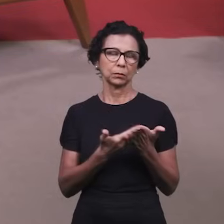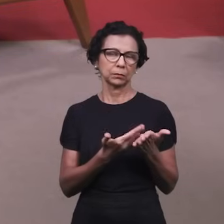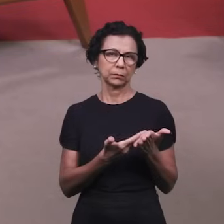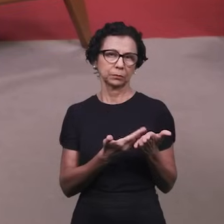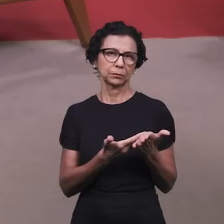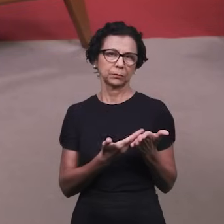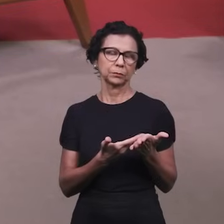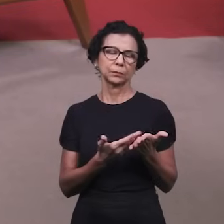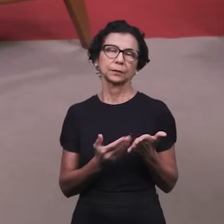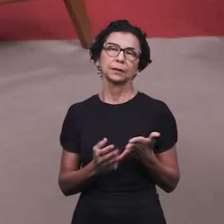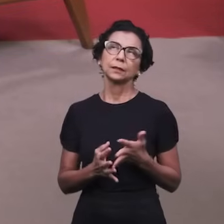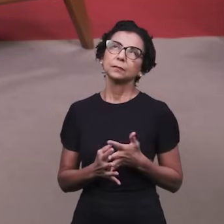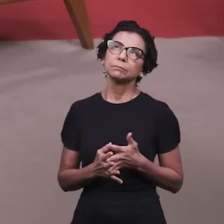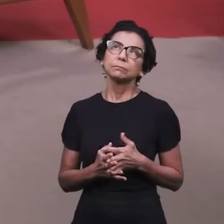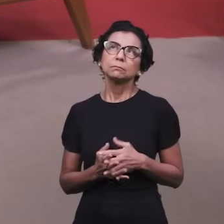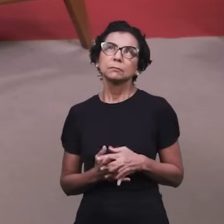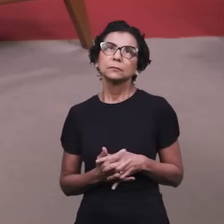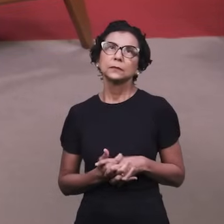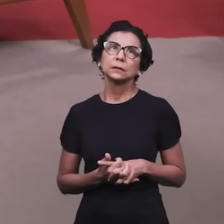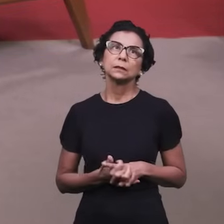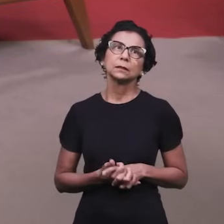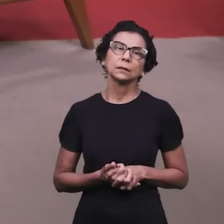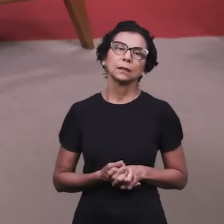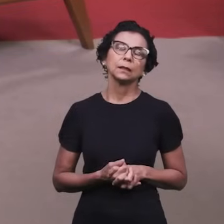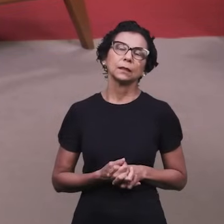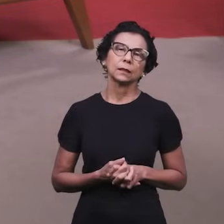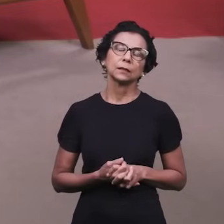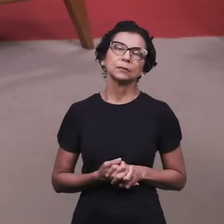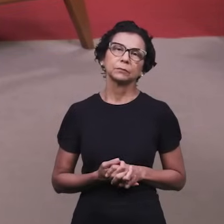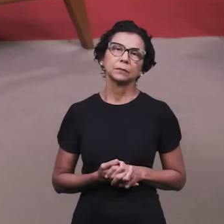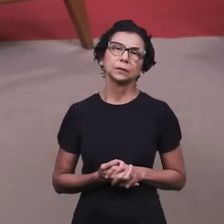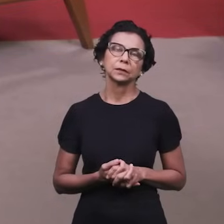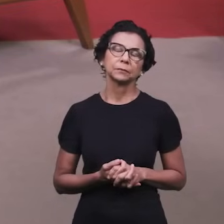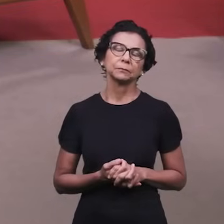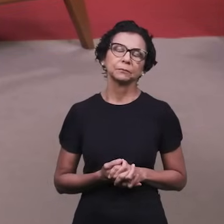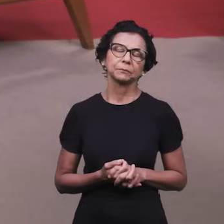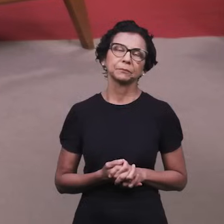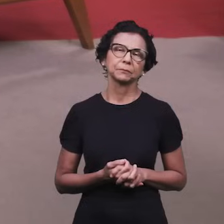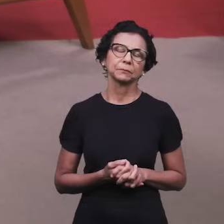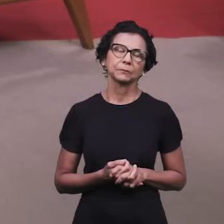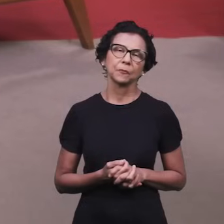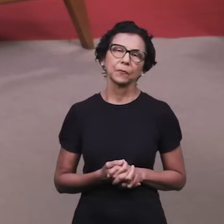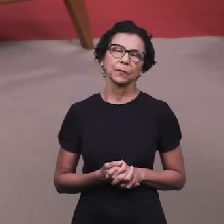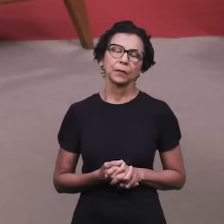estudo e que a gente tem trabalhado aqui.